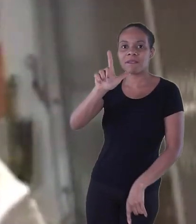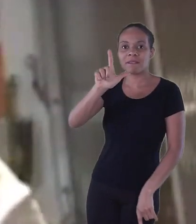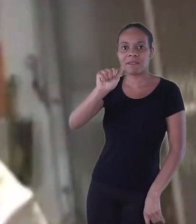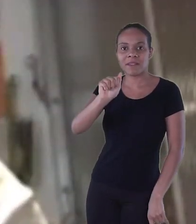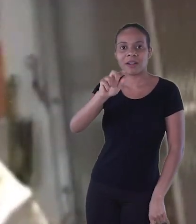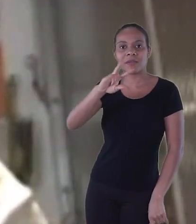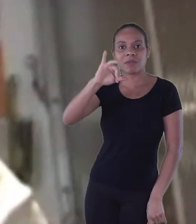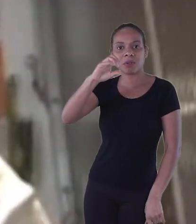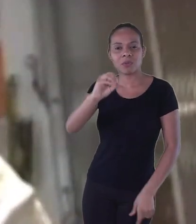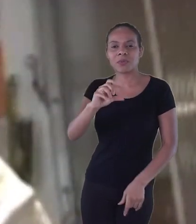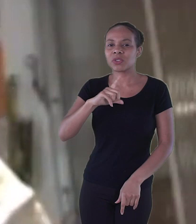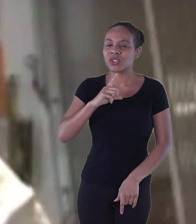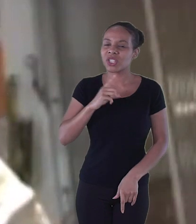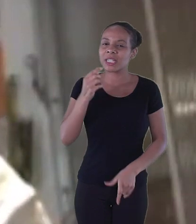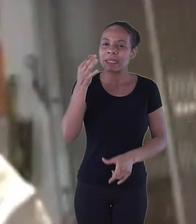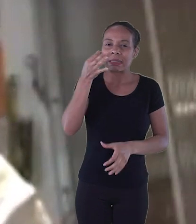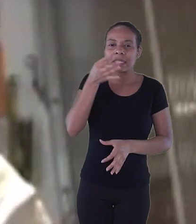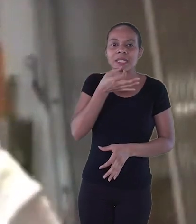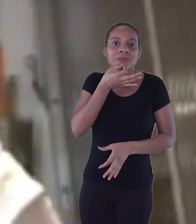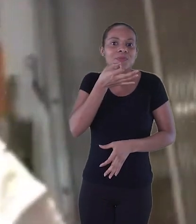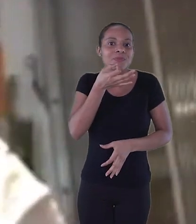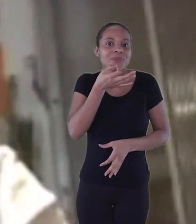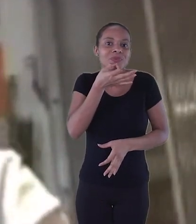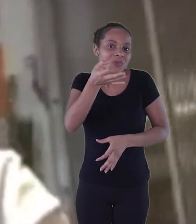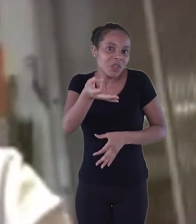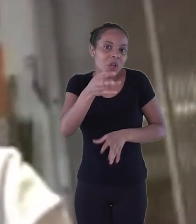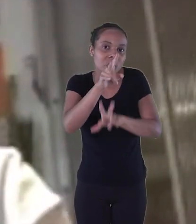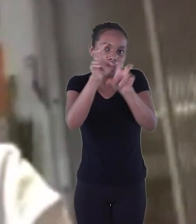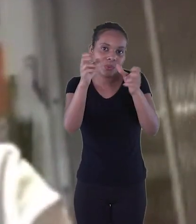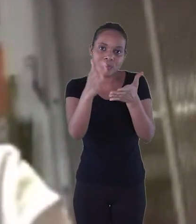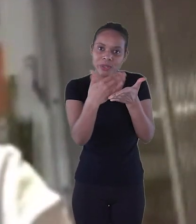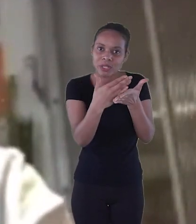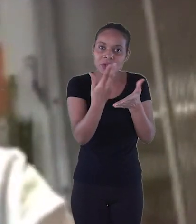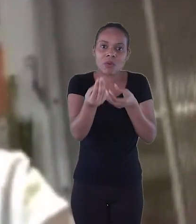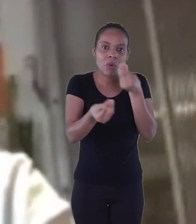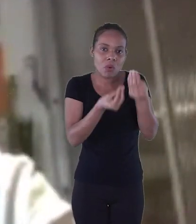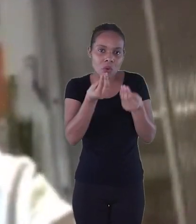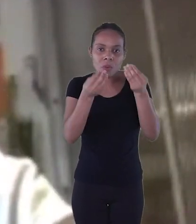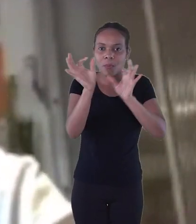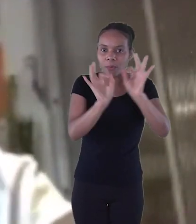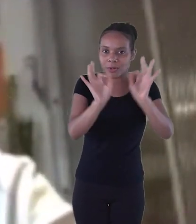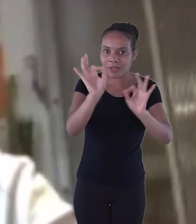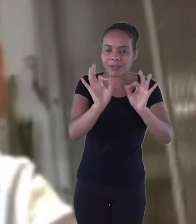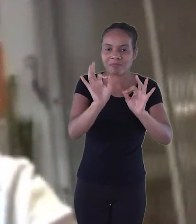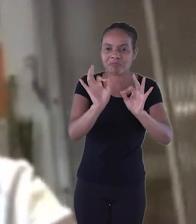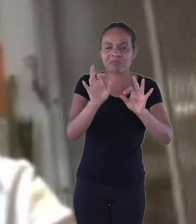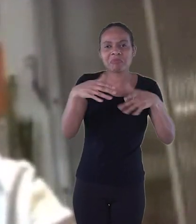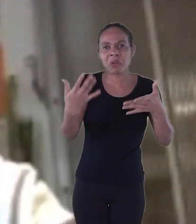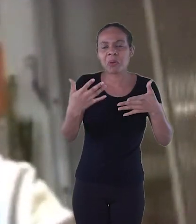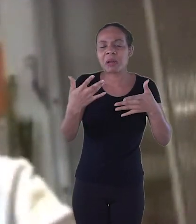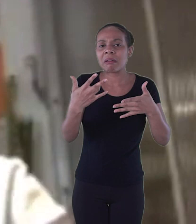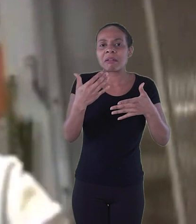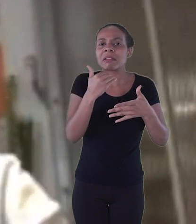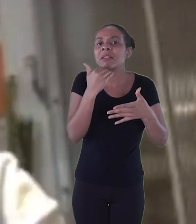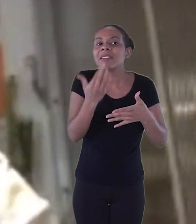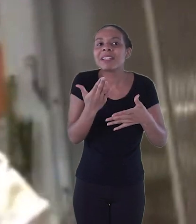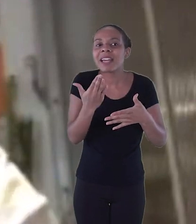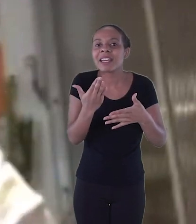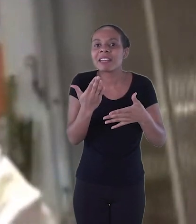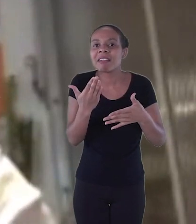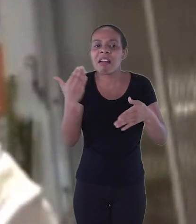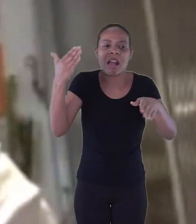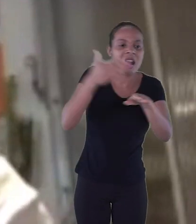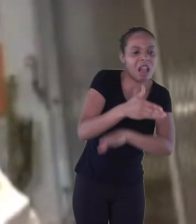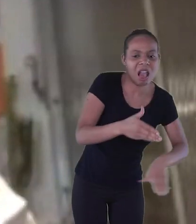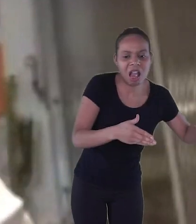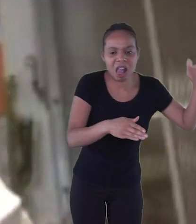ficava conversando. Então ninguém adentrou o espaço de trabalho do outro, mas ao mesmo tempo a gente não tinha delimitado